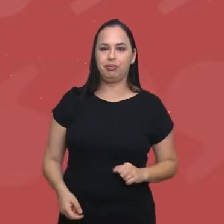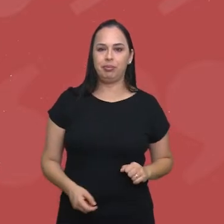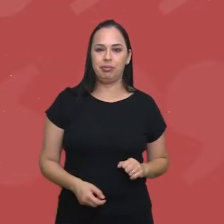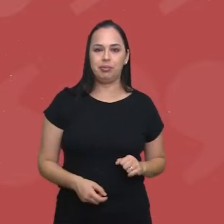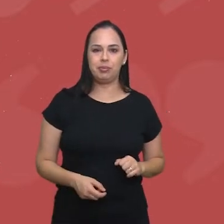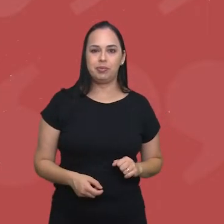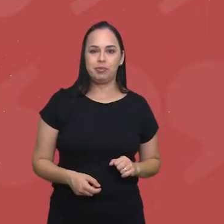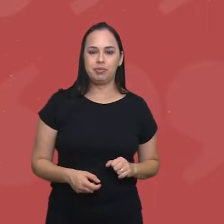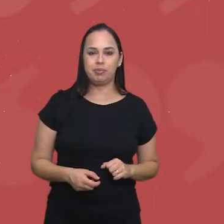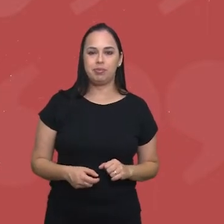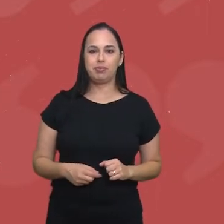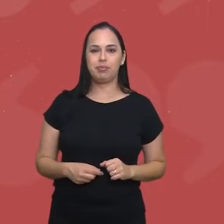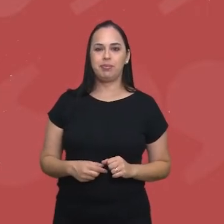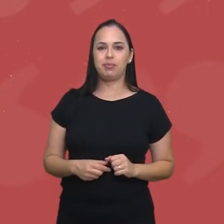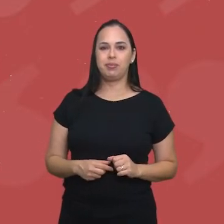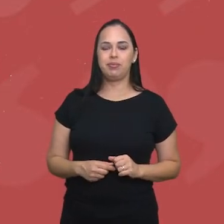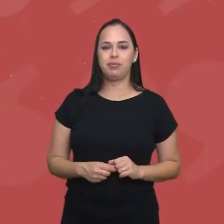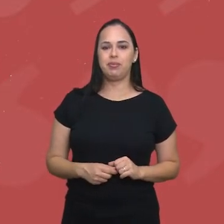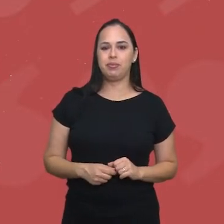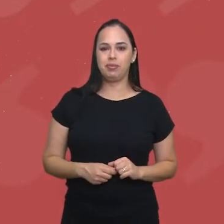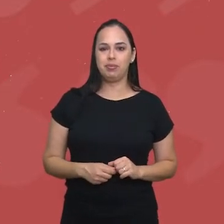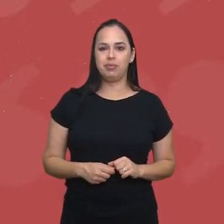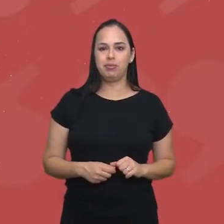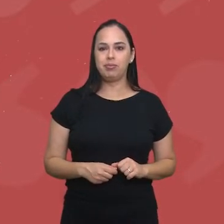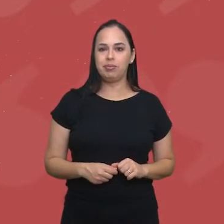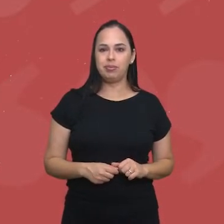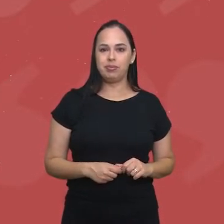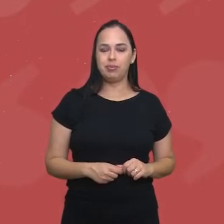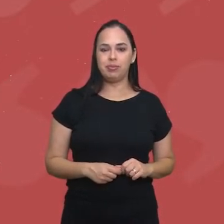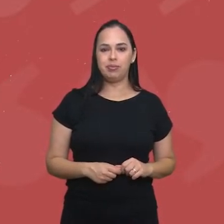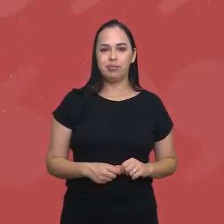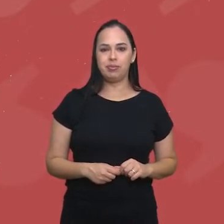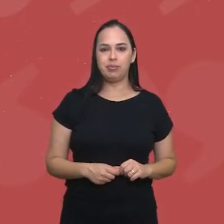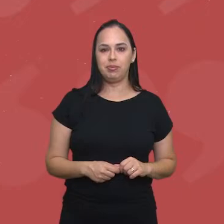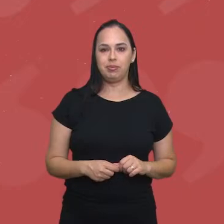para a evolução do tratamento das mulheres?